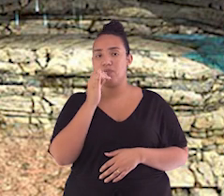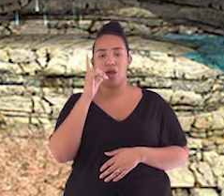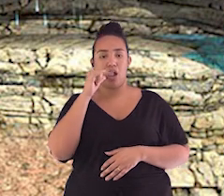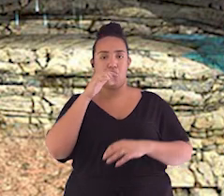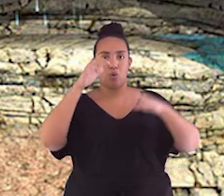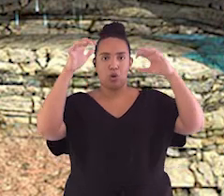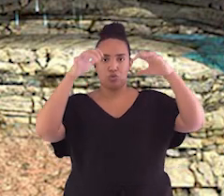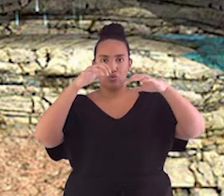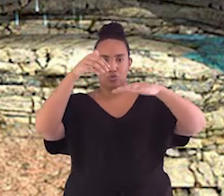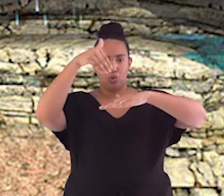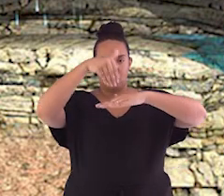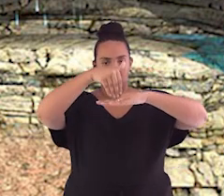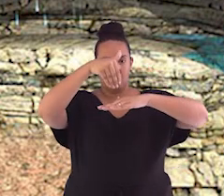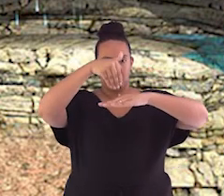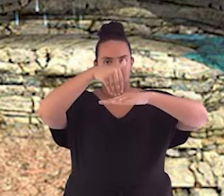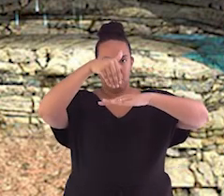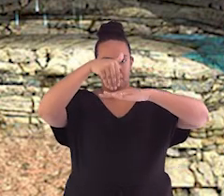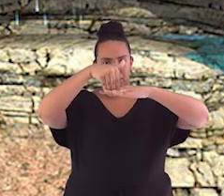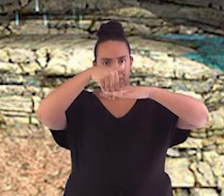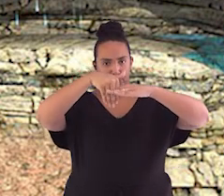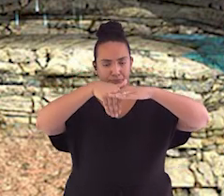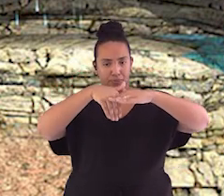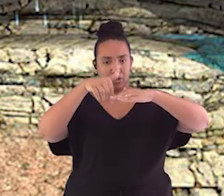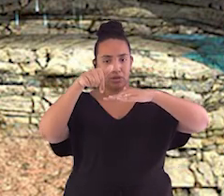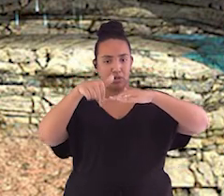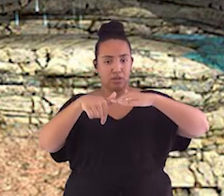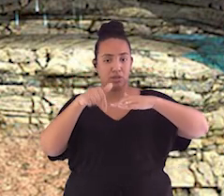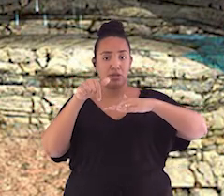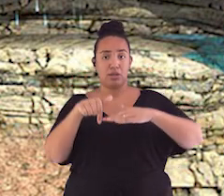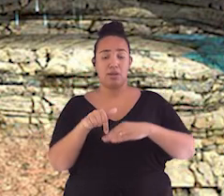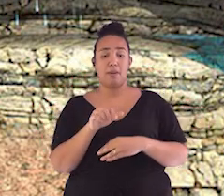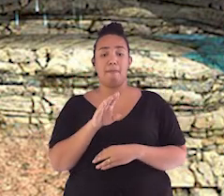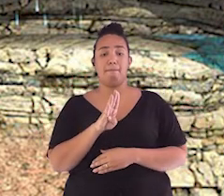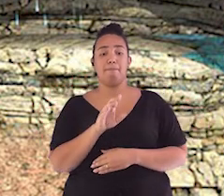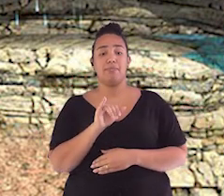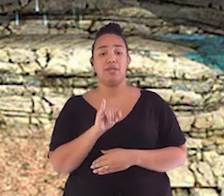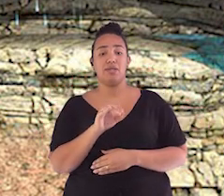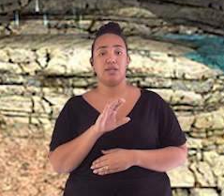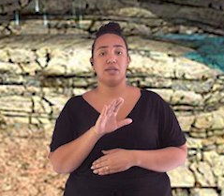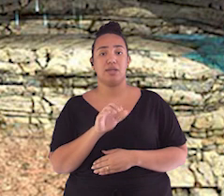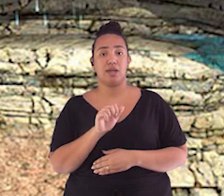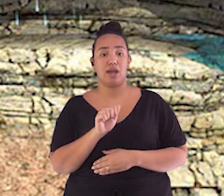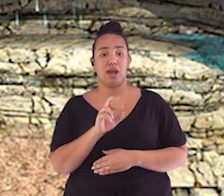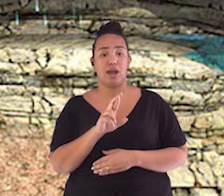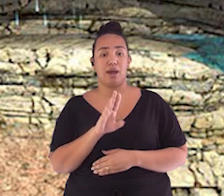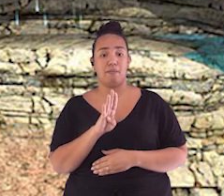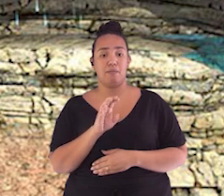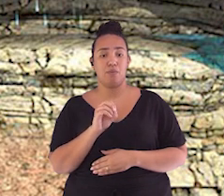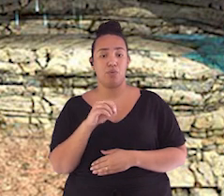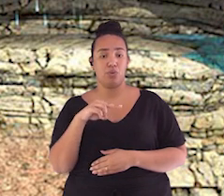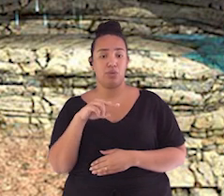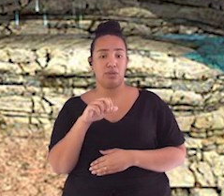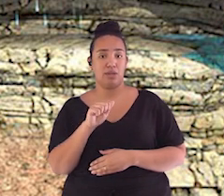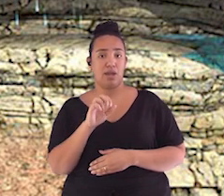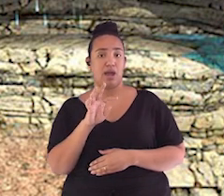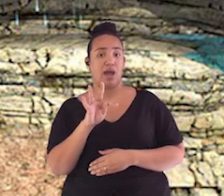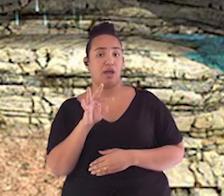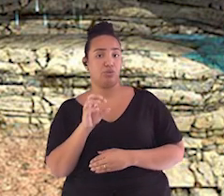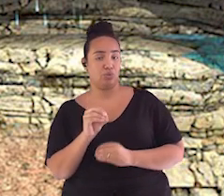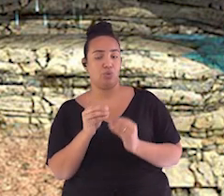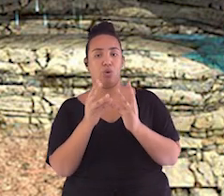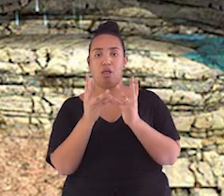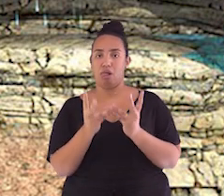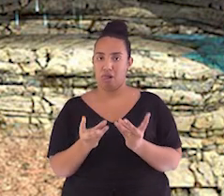no solo do teto da caverna, o bicarbonato de cálcio ele se dissolve, tá? Esse é o